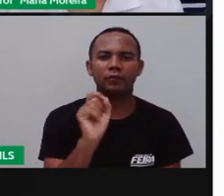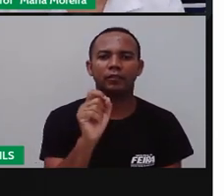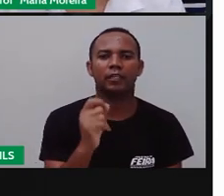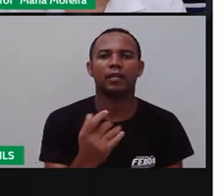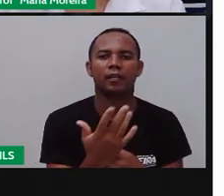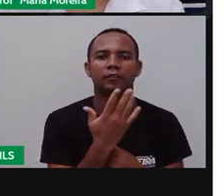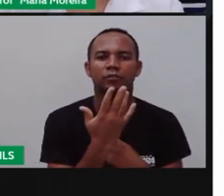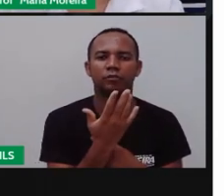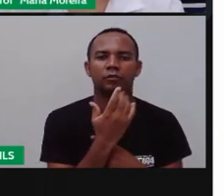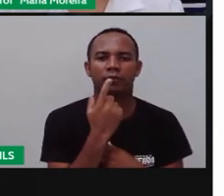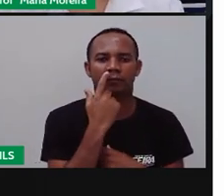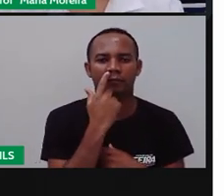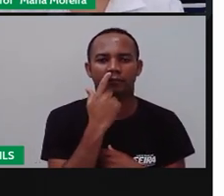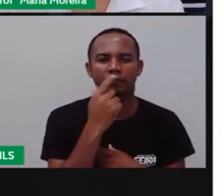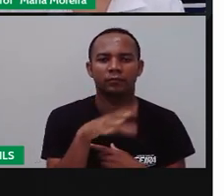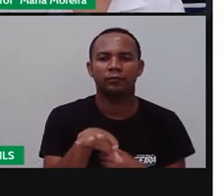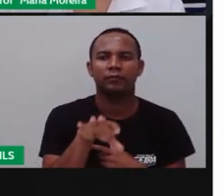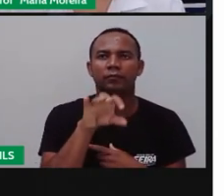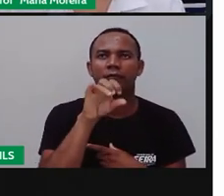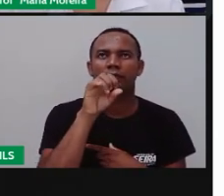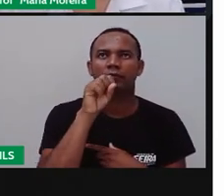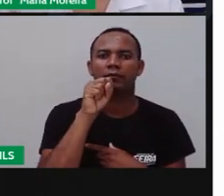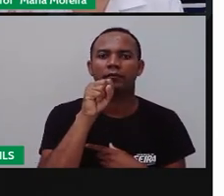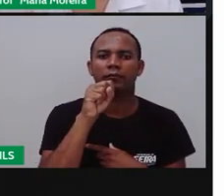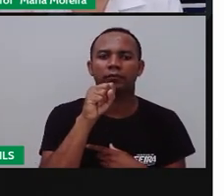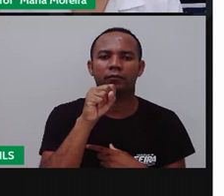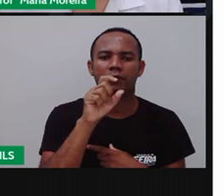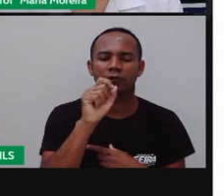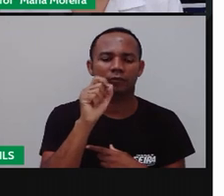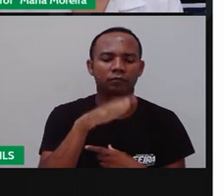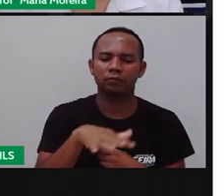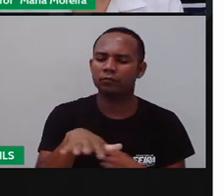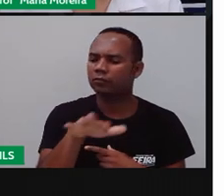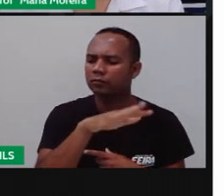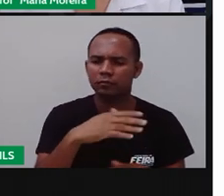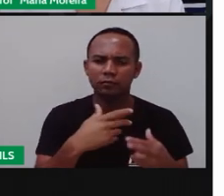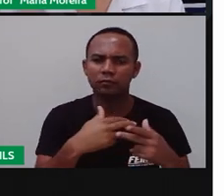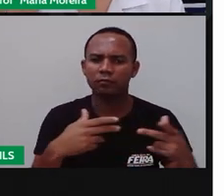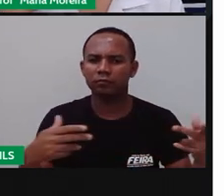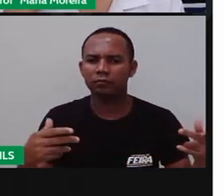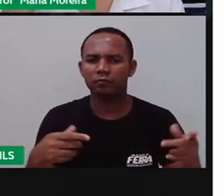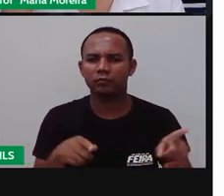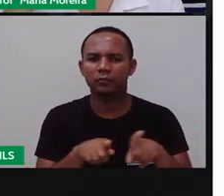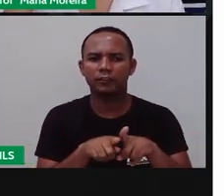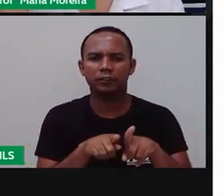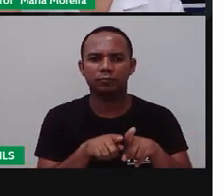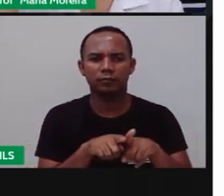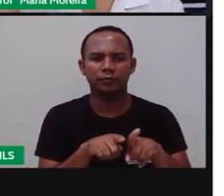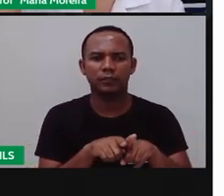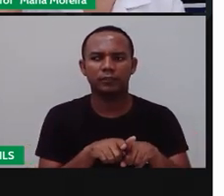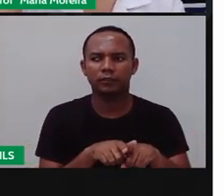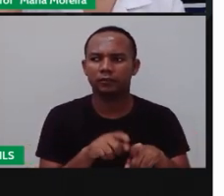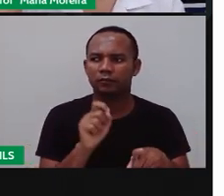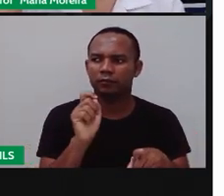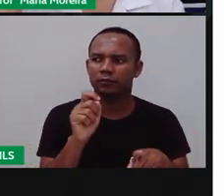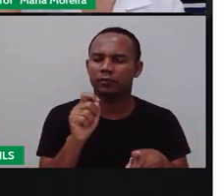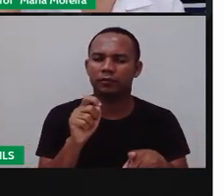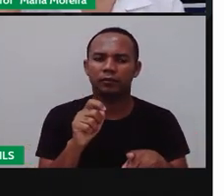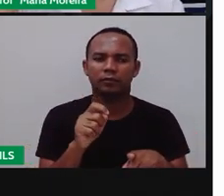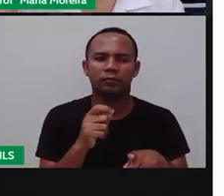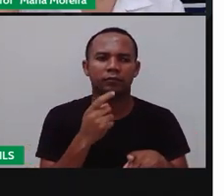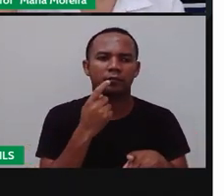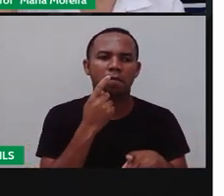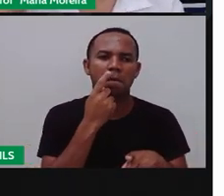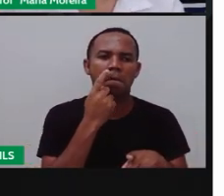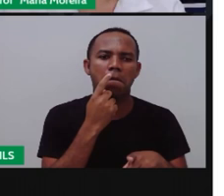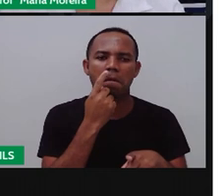o nariz a captar os odores que estão o quê? No ambiente, né? Então, essa cavidade nasal, essa partezinha aqui,